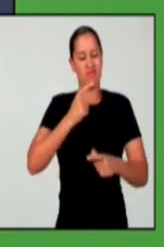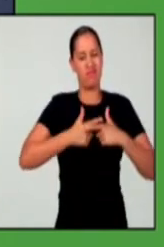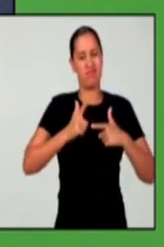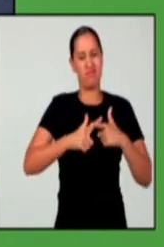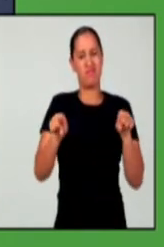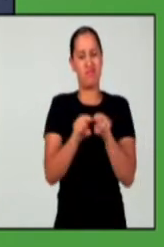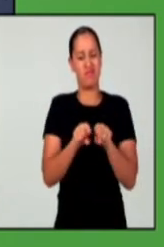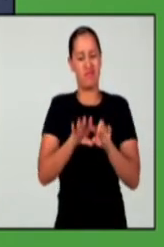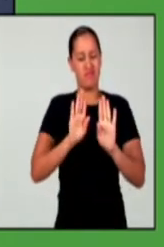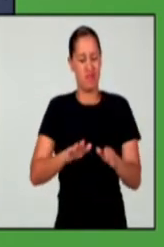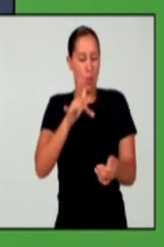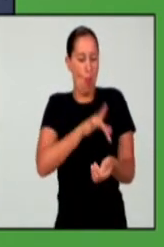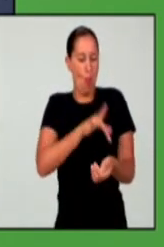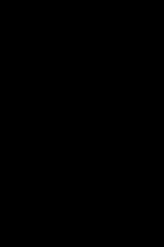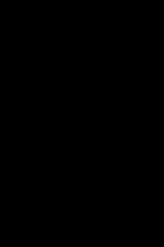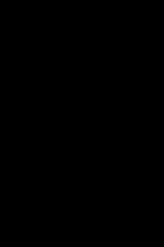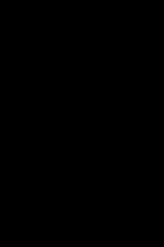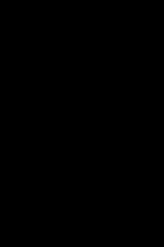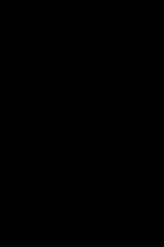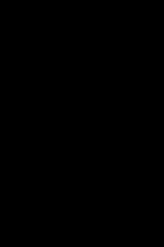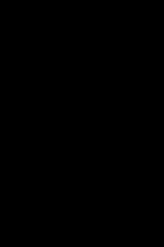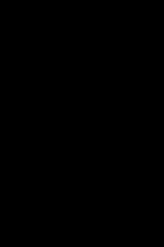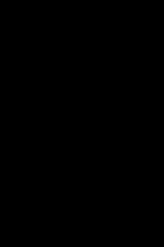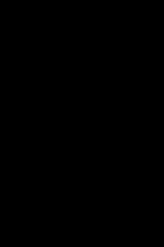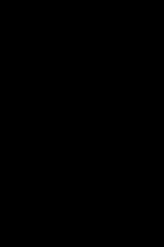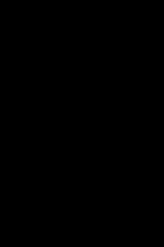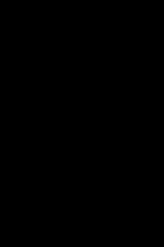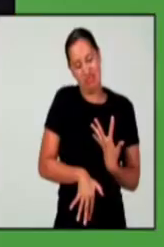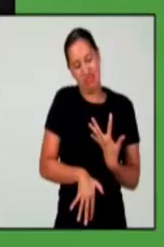veias. Aí, o plasma